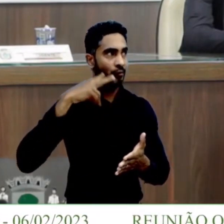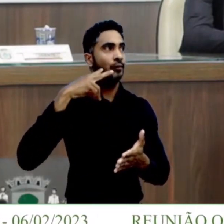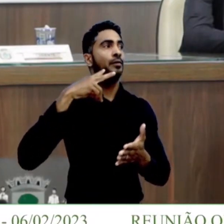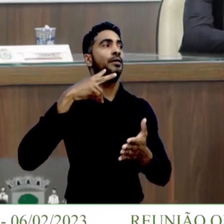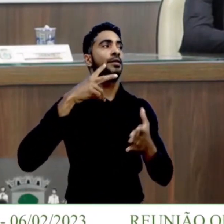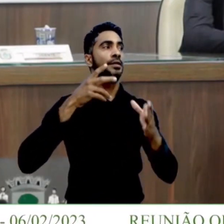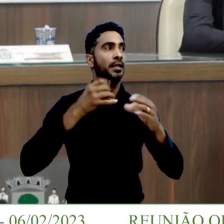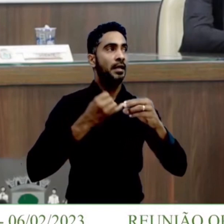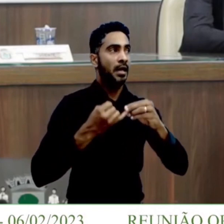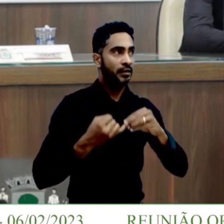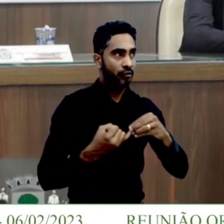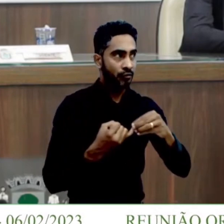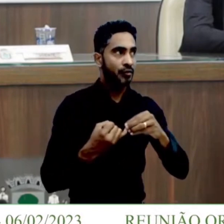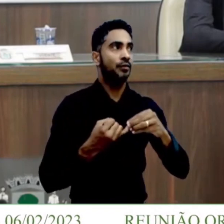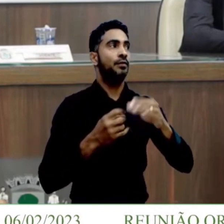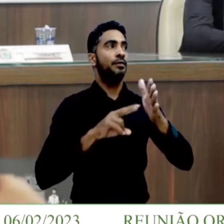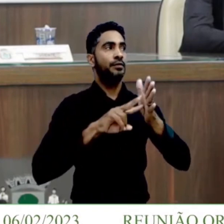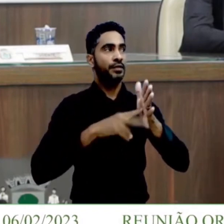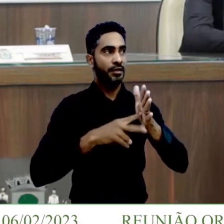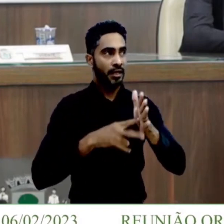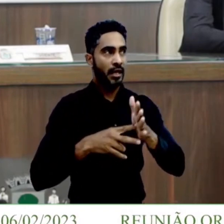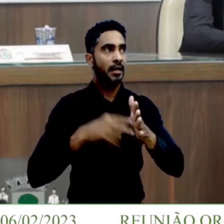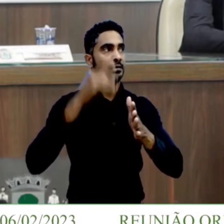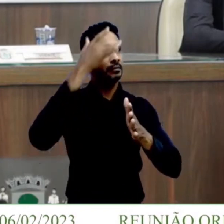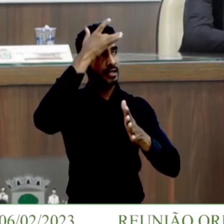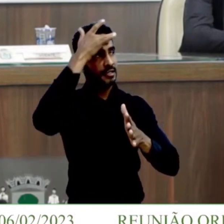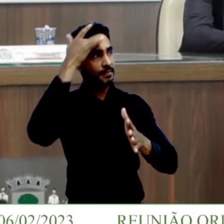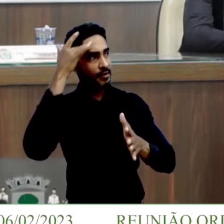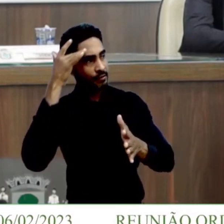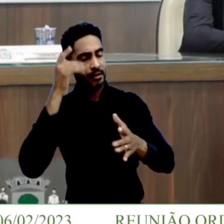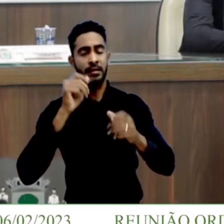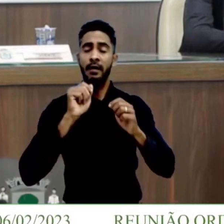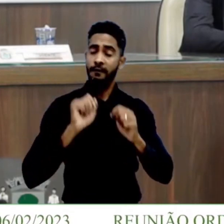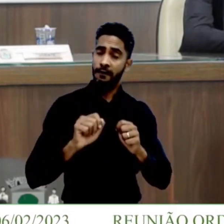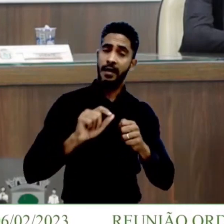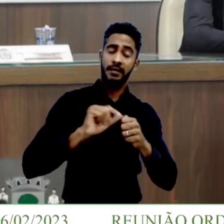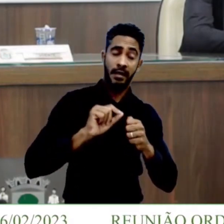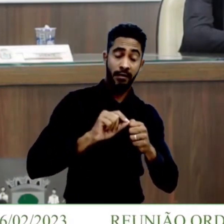as entidades, aí, os sindicatos, os servidores, façam